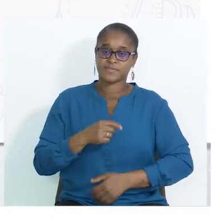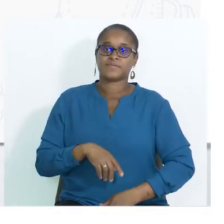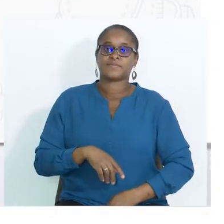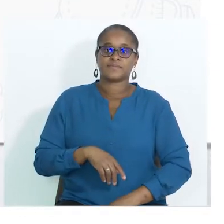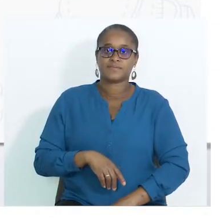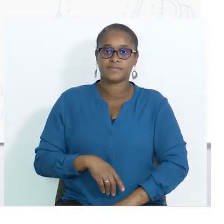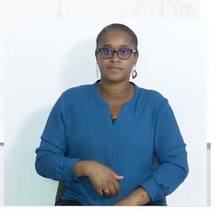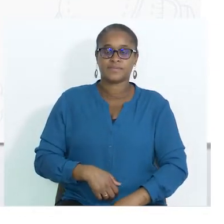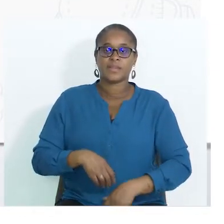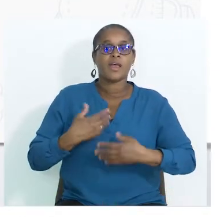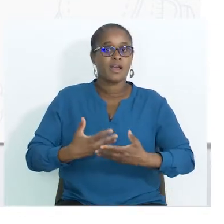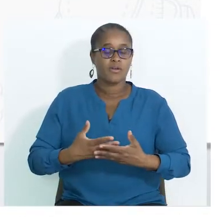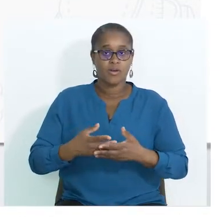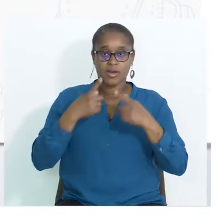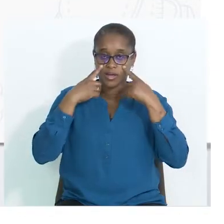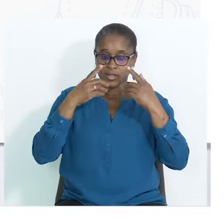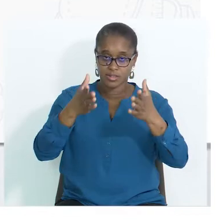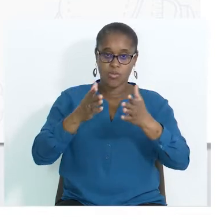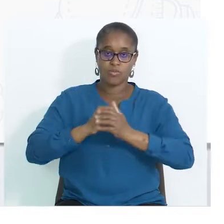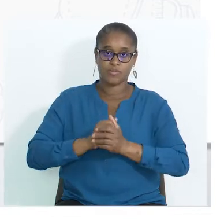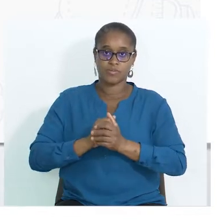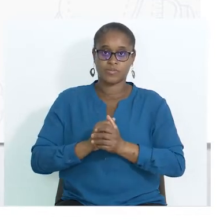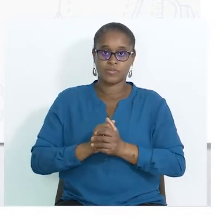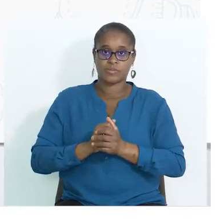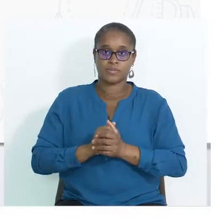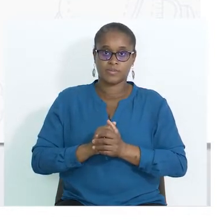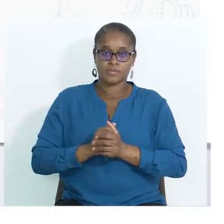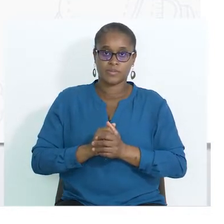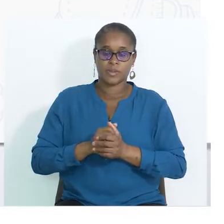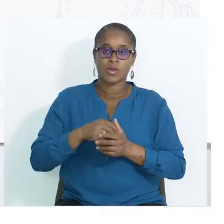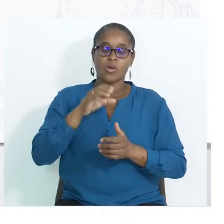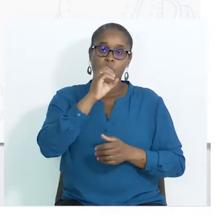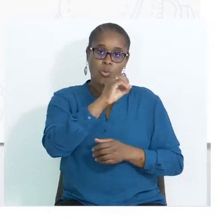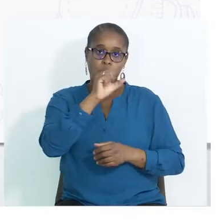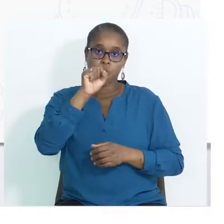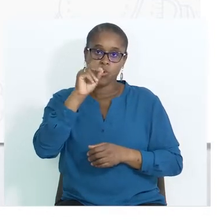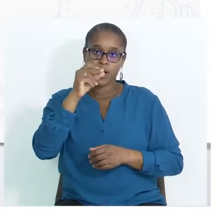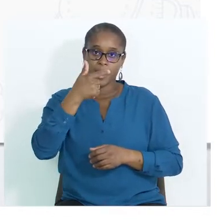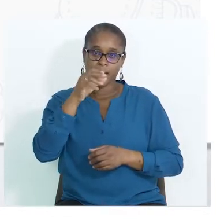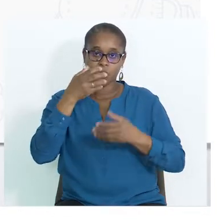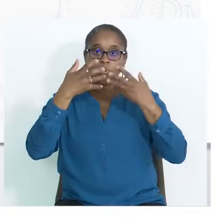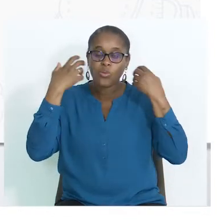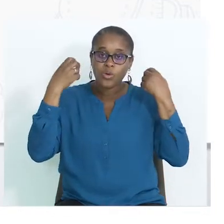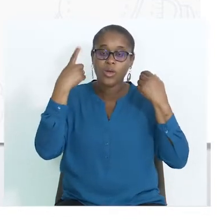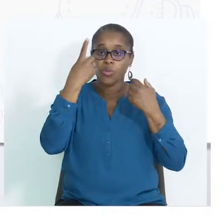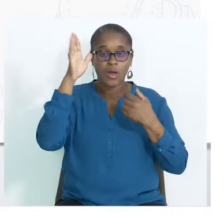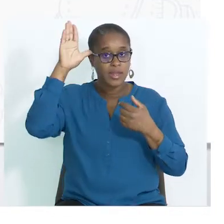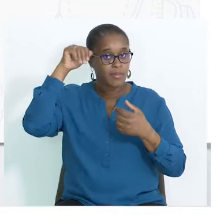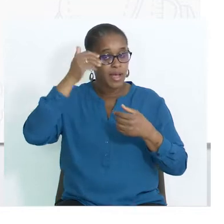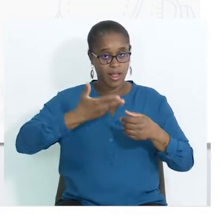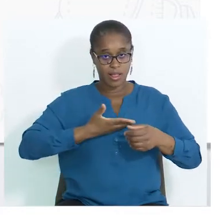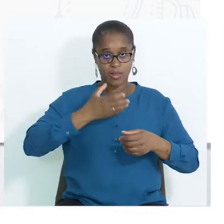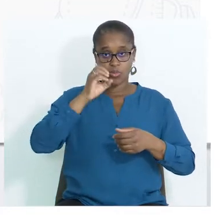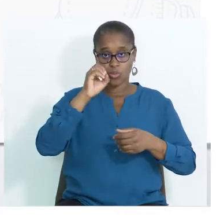certo agora atenção o gato é um animal